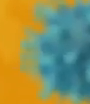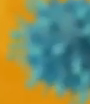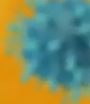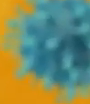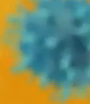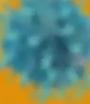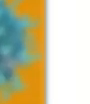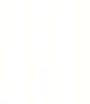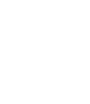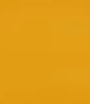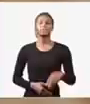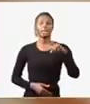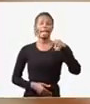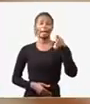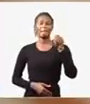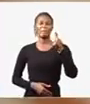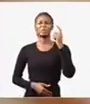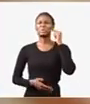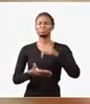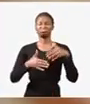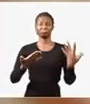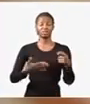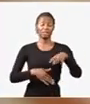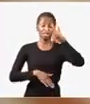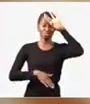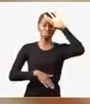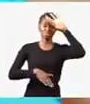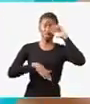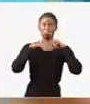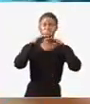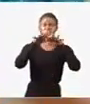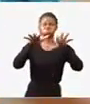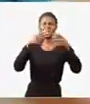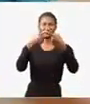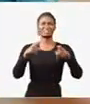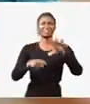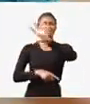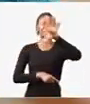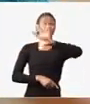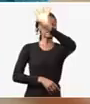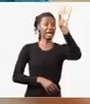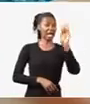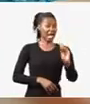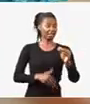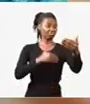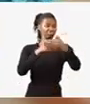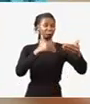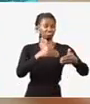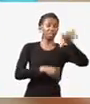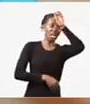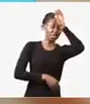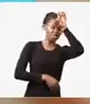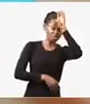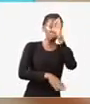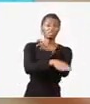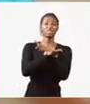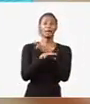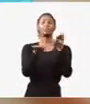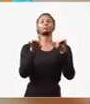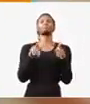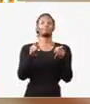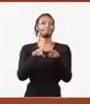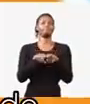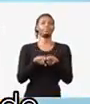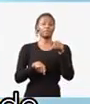O que é o Mpox? O Mpox é uma doença viral que está a afetar muitos países africanos e até países vizinhos, como a África do Sul, Zâmbia